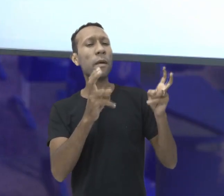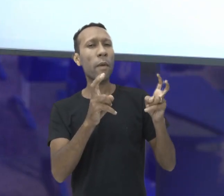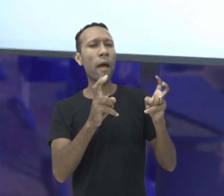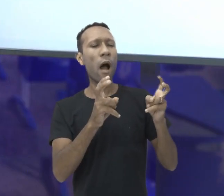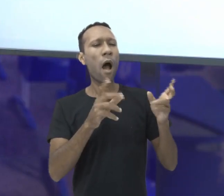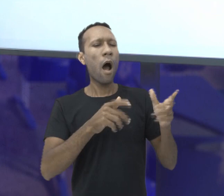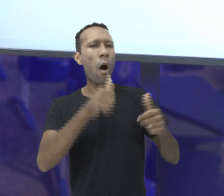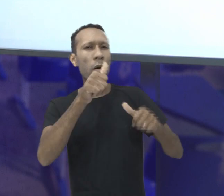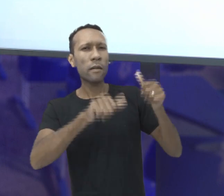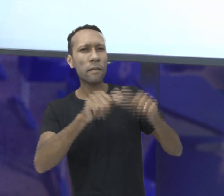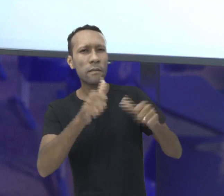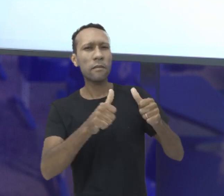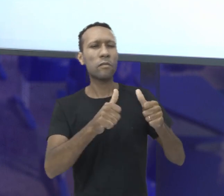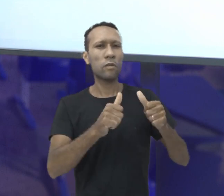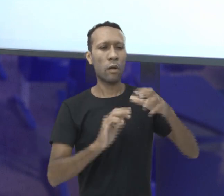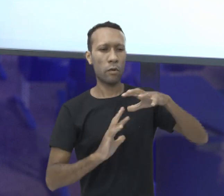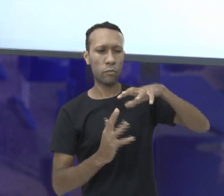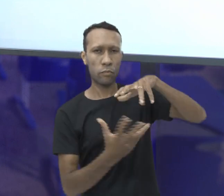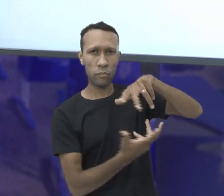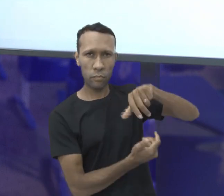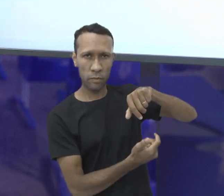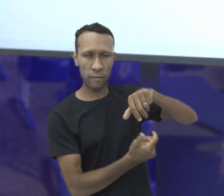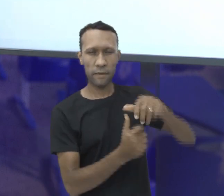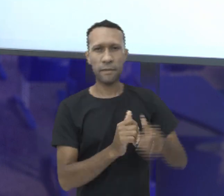orientação e coordenadas geográficas. Vamos ver aqui.